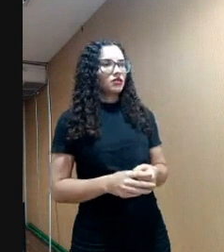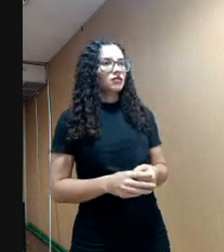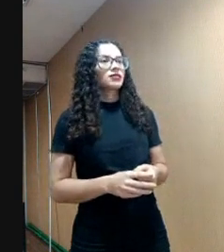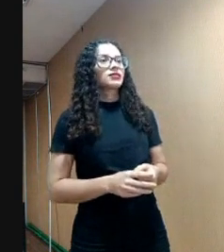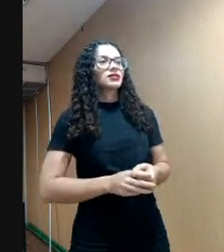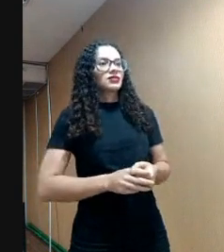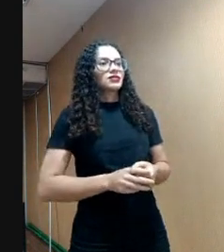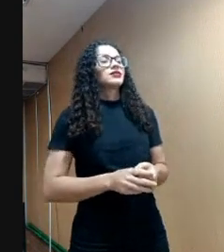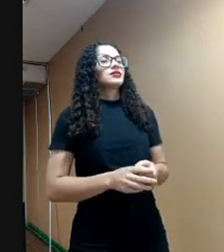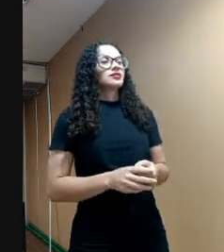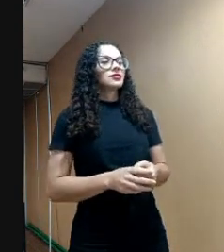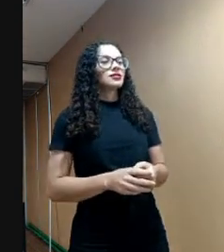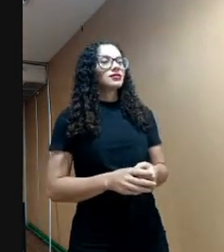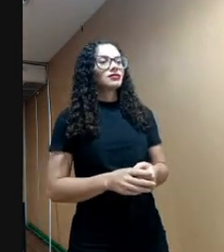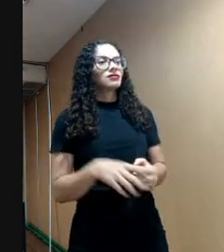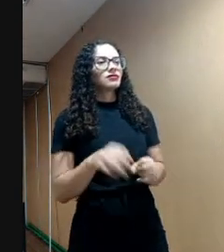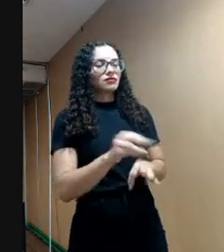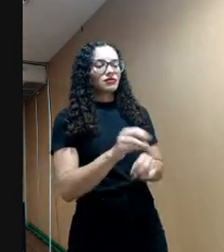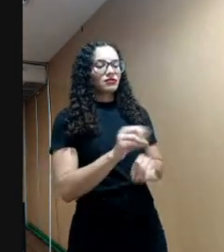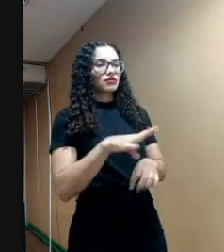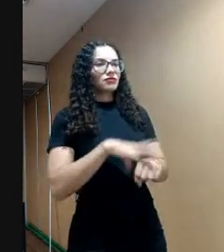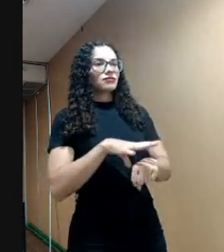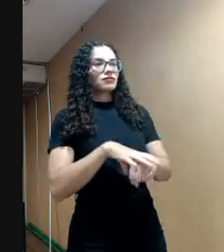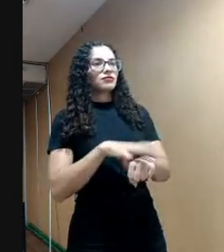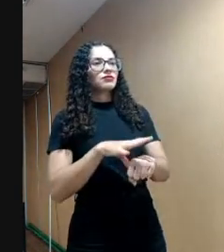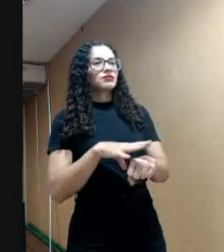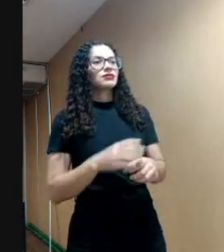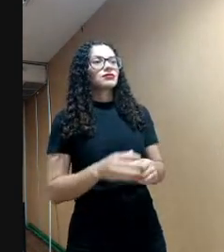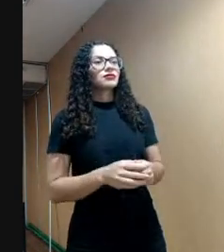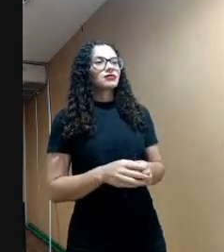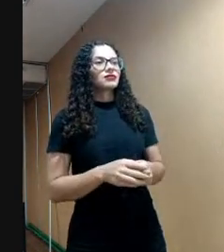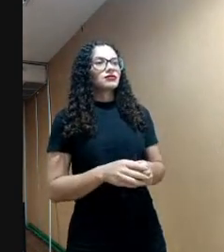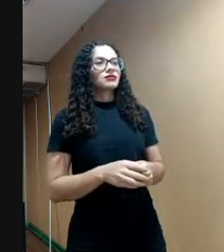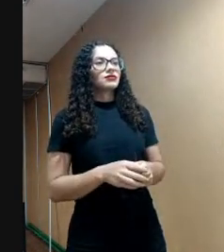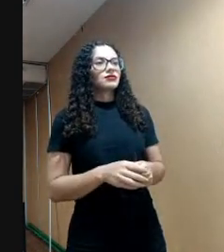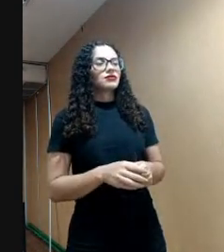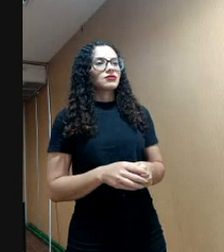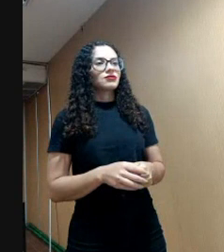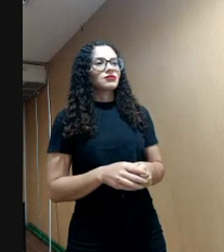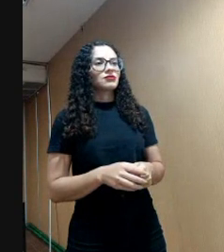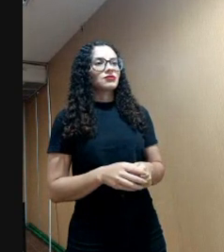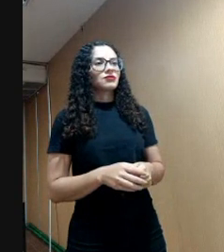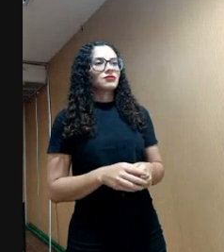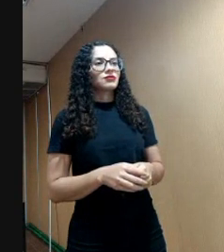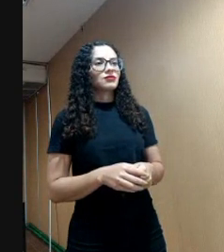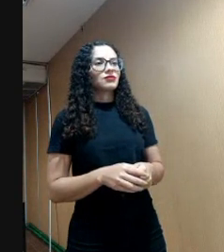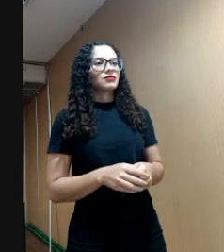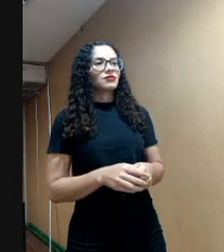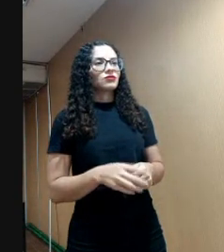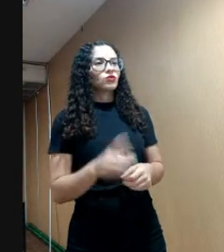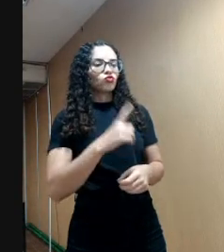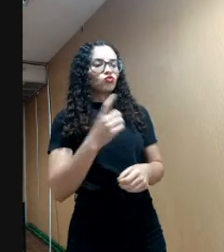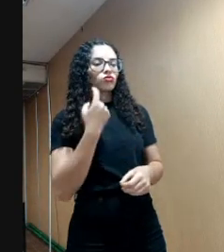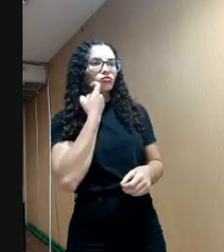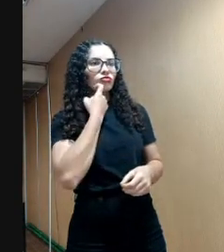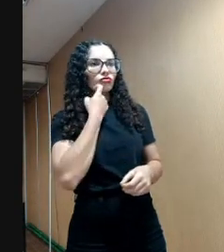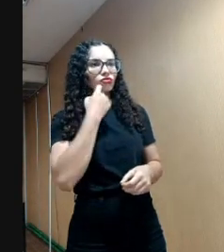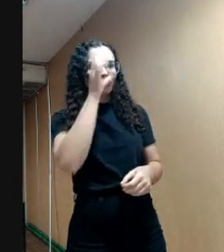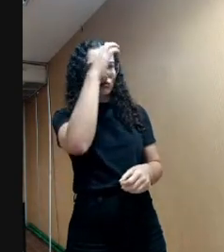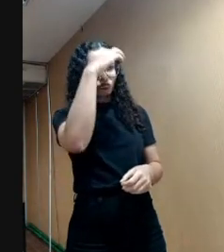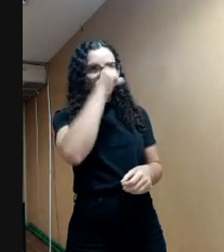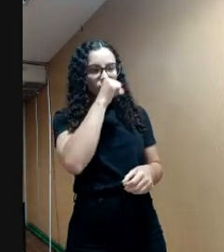Eu costumo falar muito, então eu peço então que me controle o meu tempo aí, tá certo? Bom,